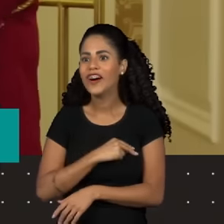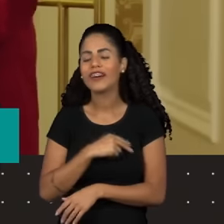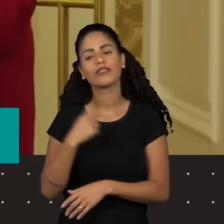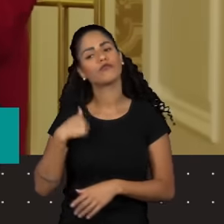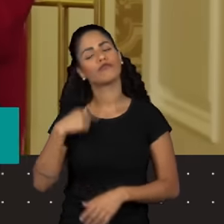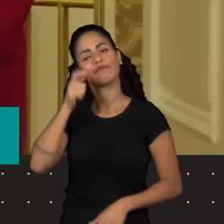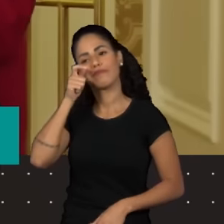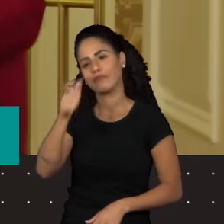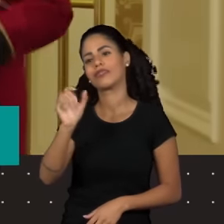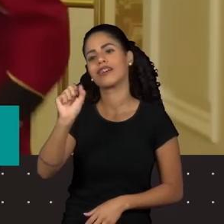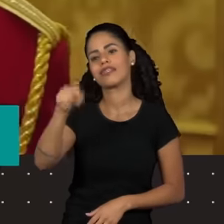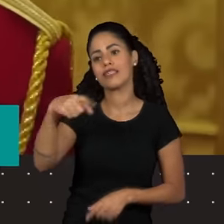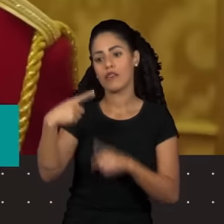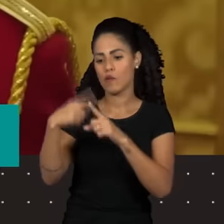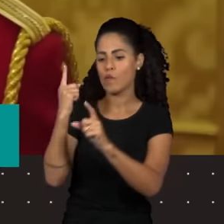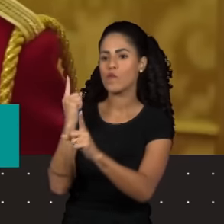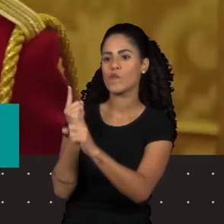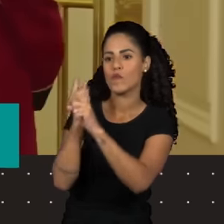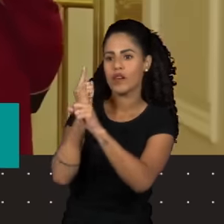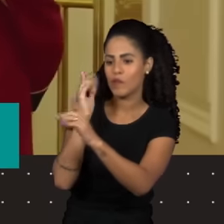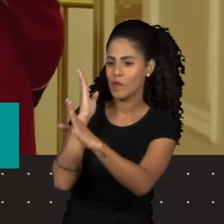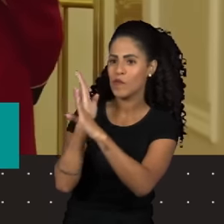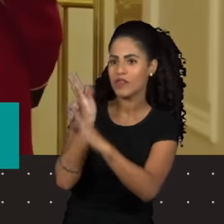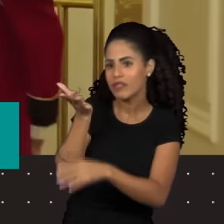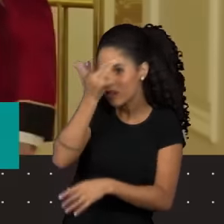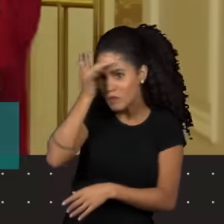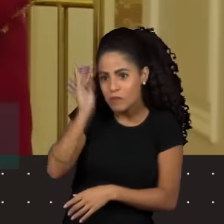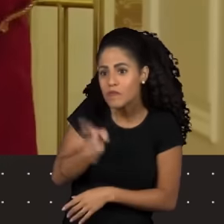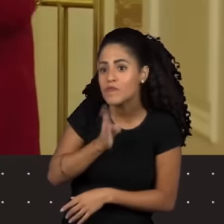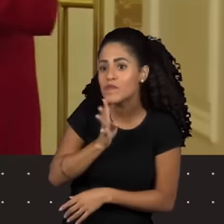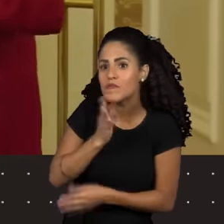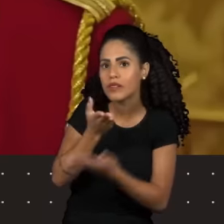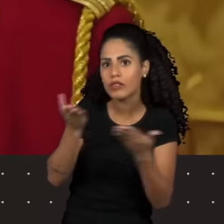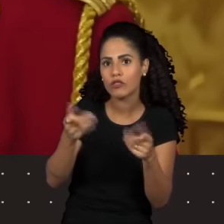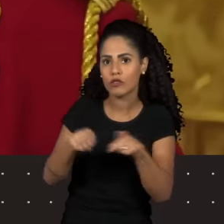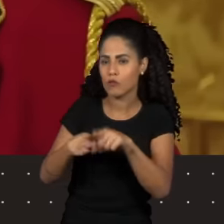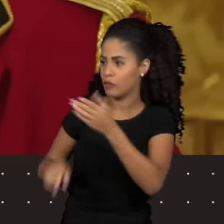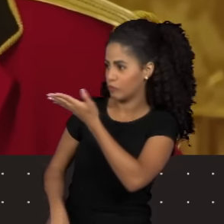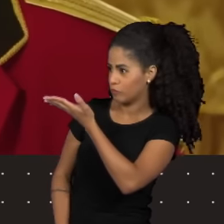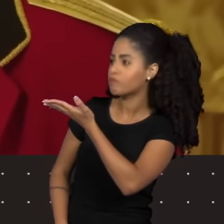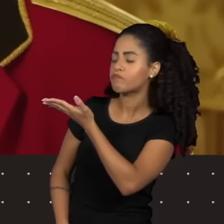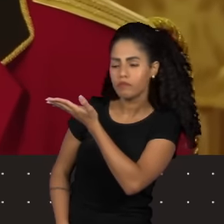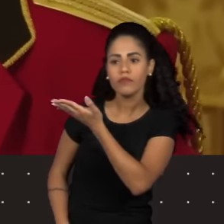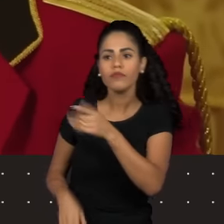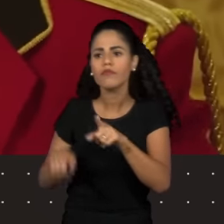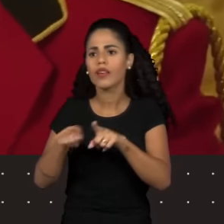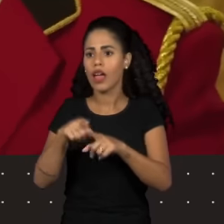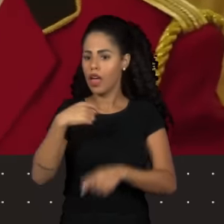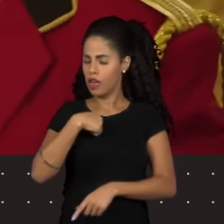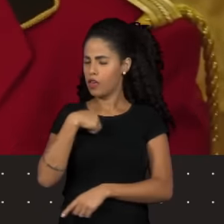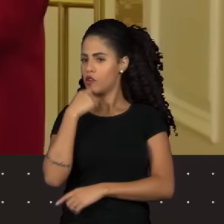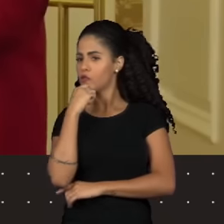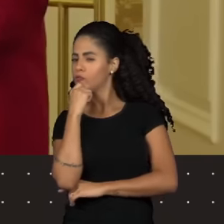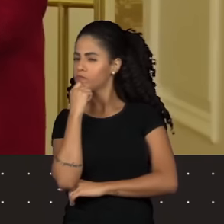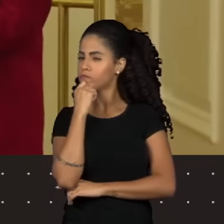Foi muito interessante eu conhecer... Claro que, obviamente, que eu conheci como Tietê, né? Eu acho até que eu fui um pouco